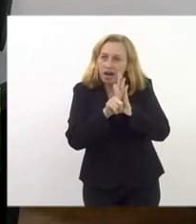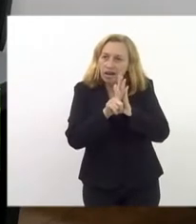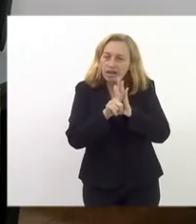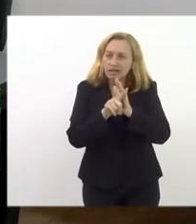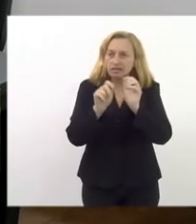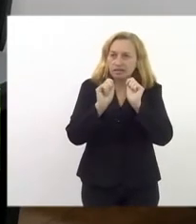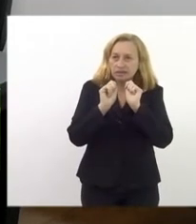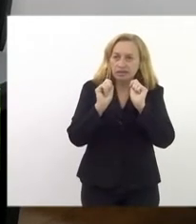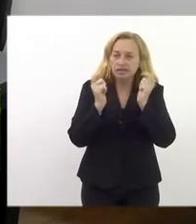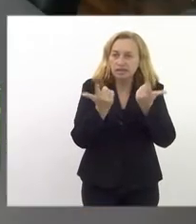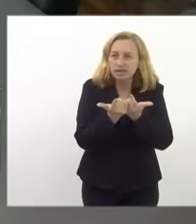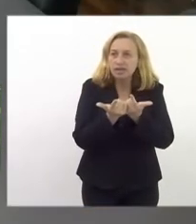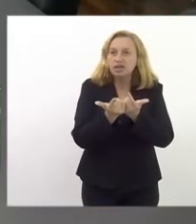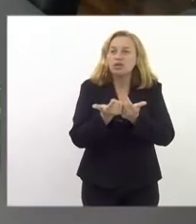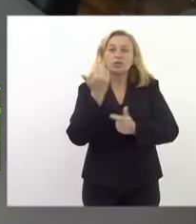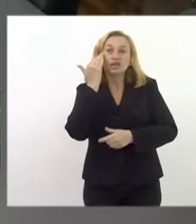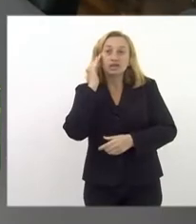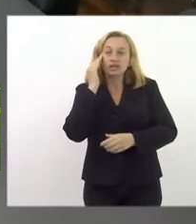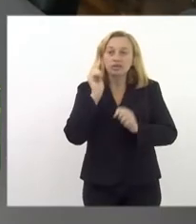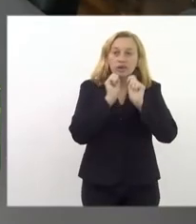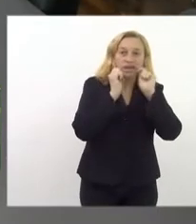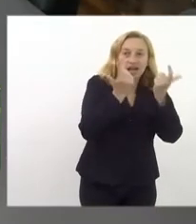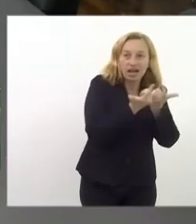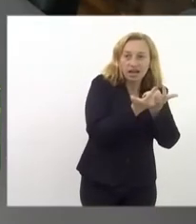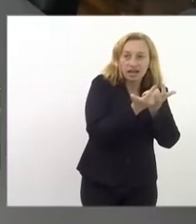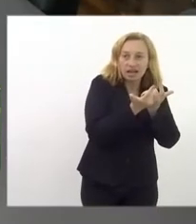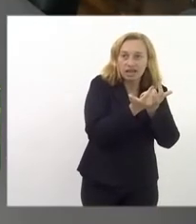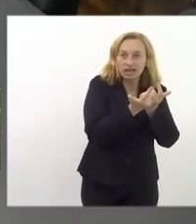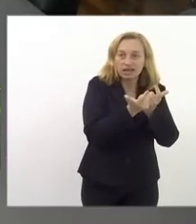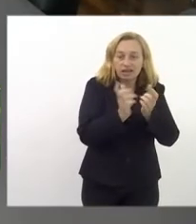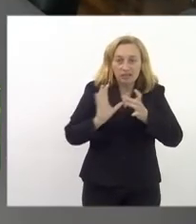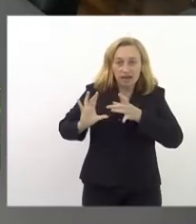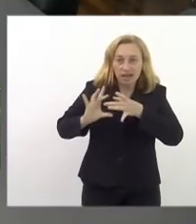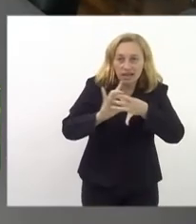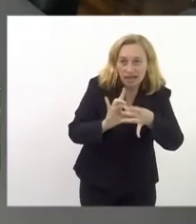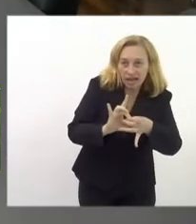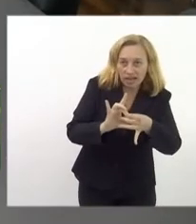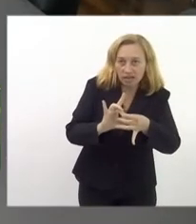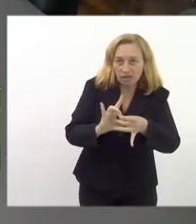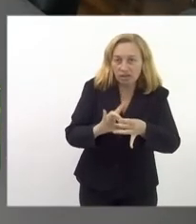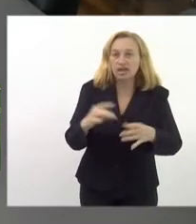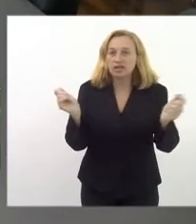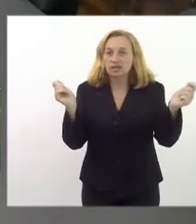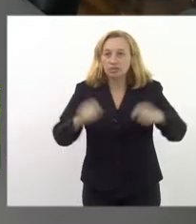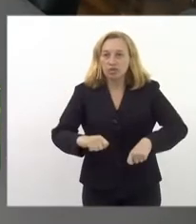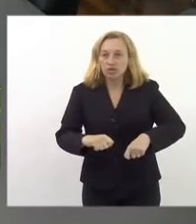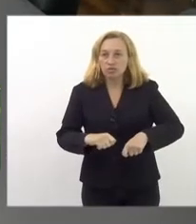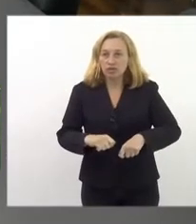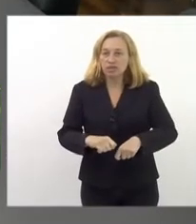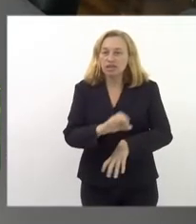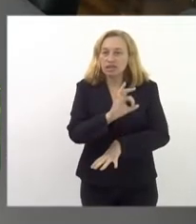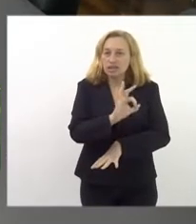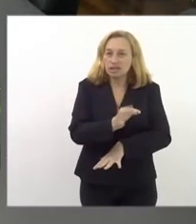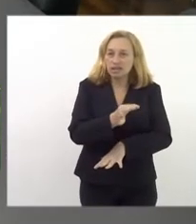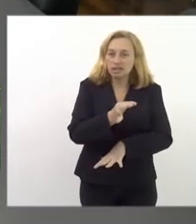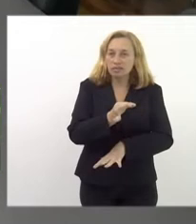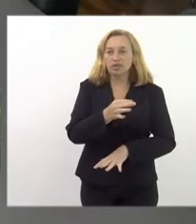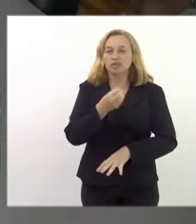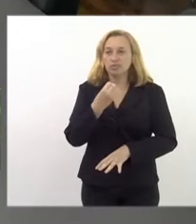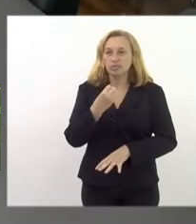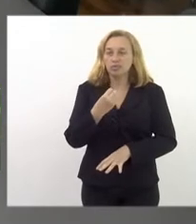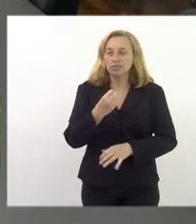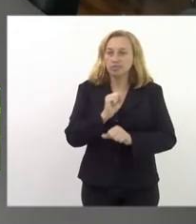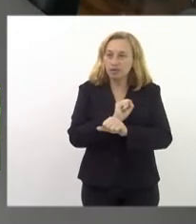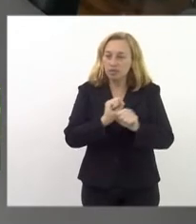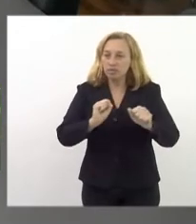que o entendimento da Assembleia Legislativa estava muito consolidado, que essa possibilidade seria praticamente impossível.